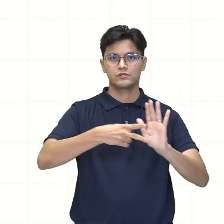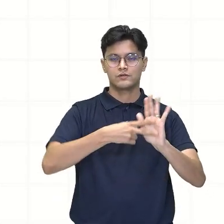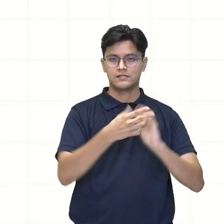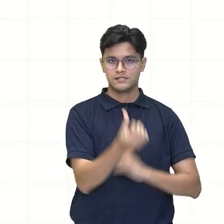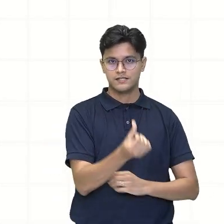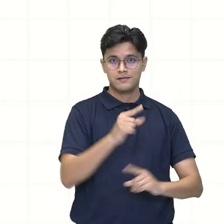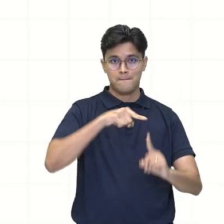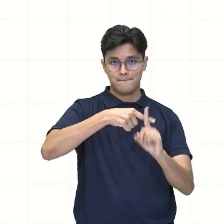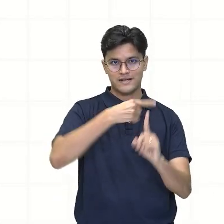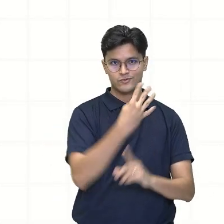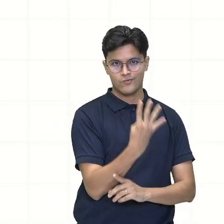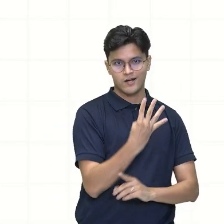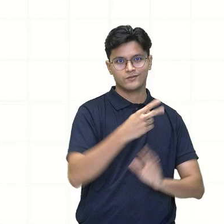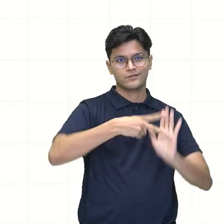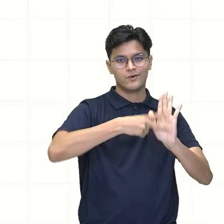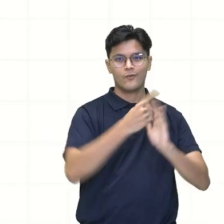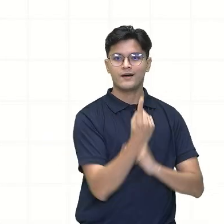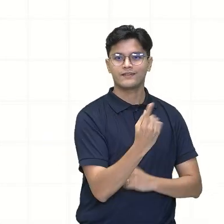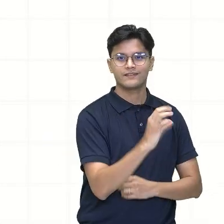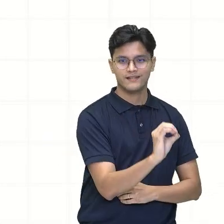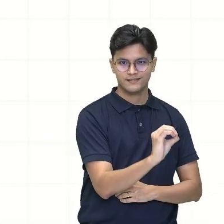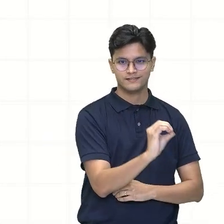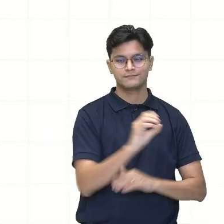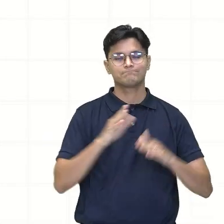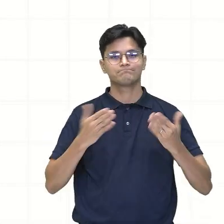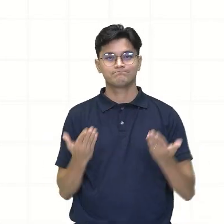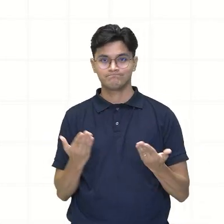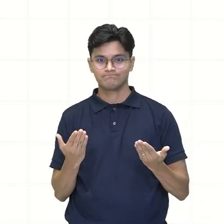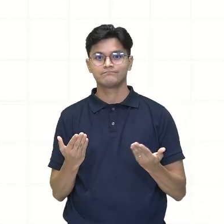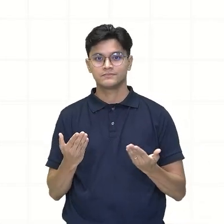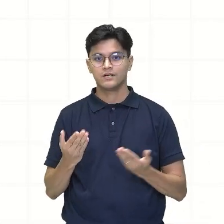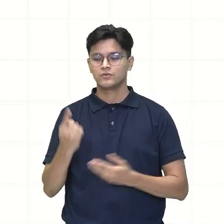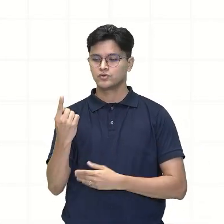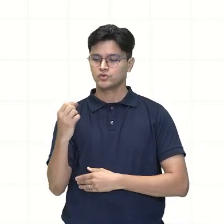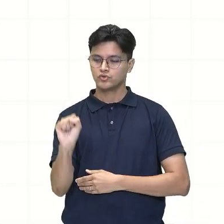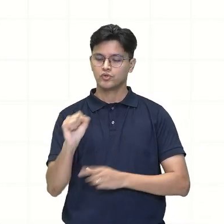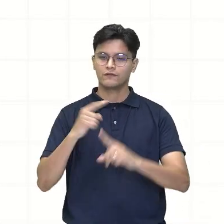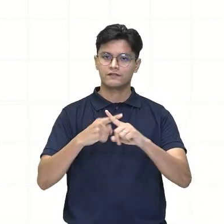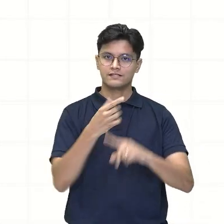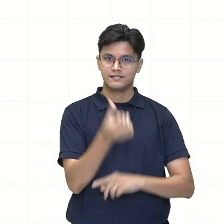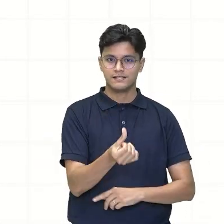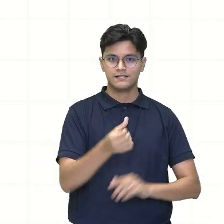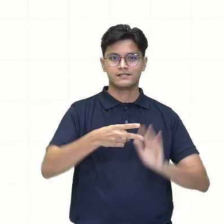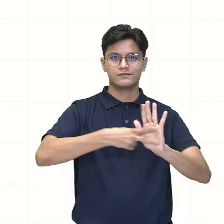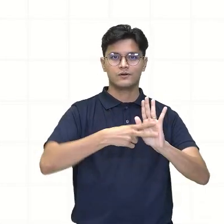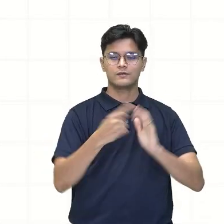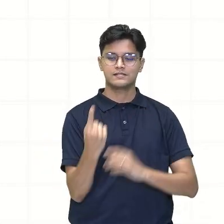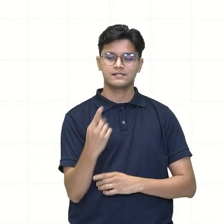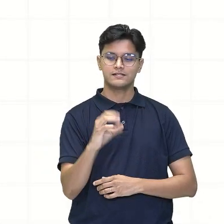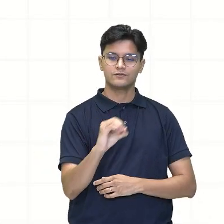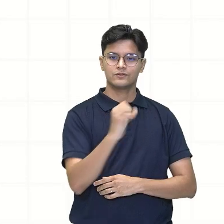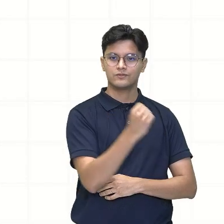Então, o resultado dessa multiplicação é 108.